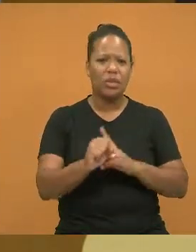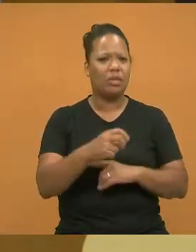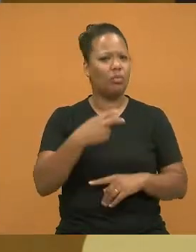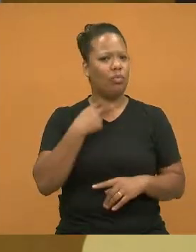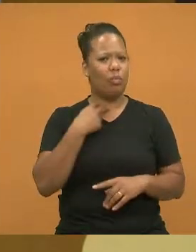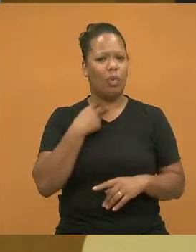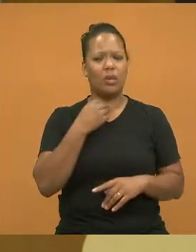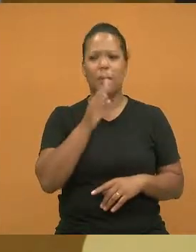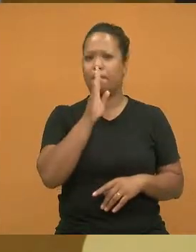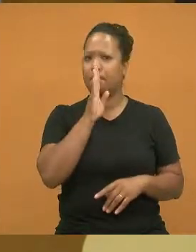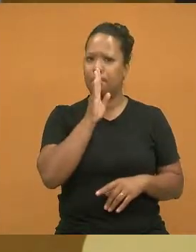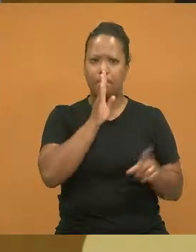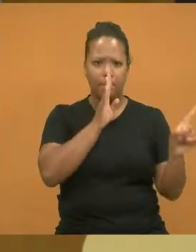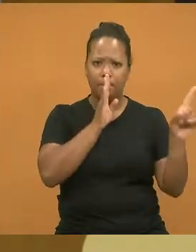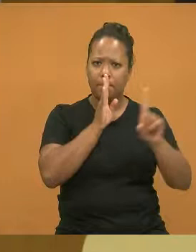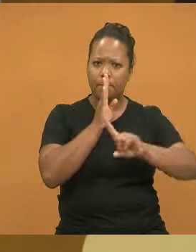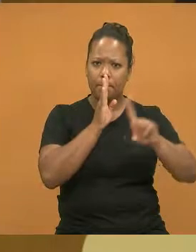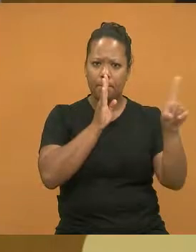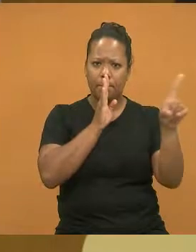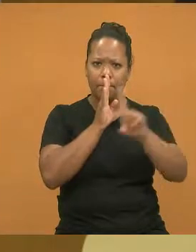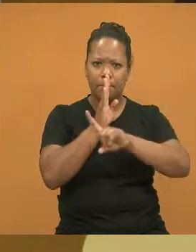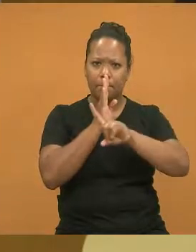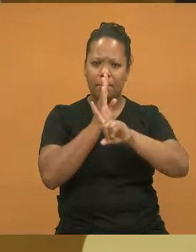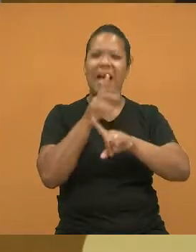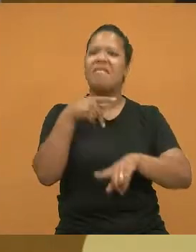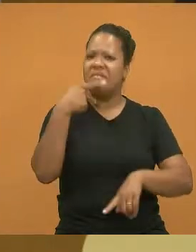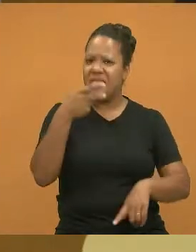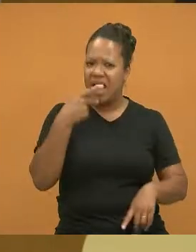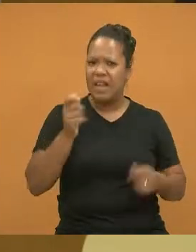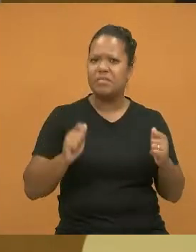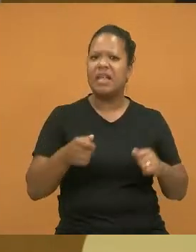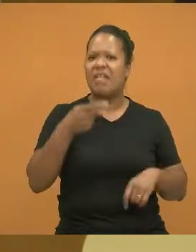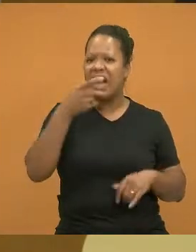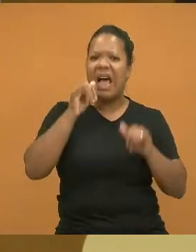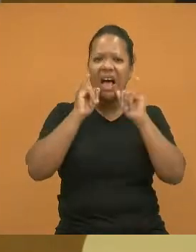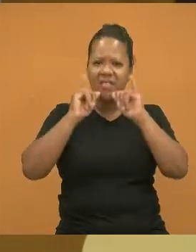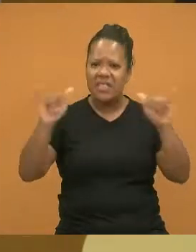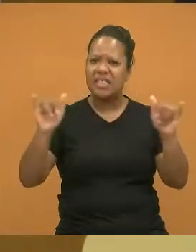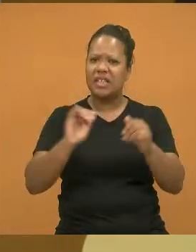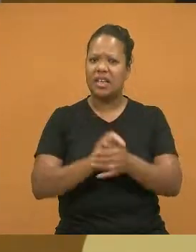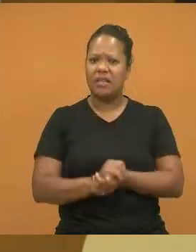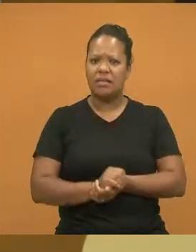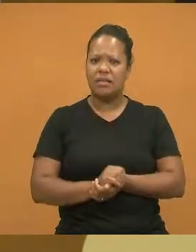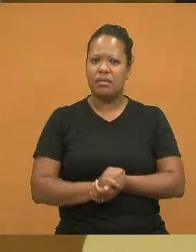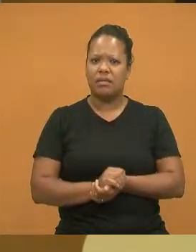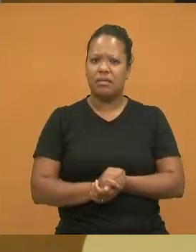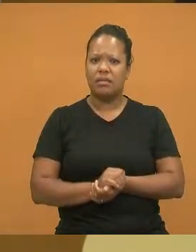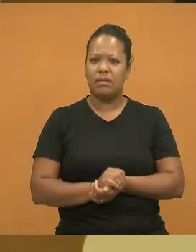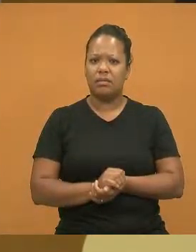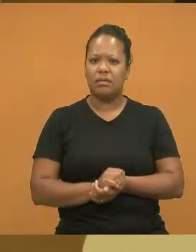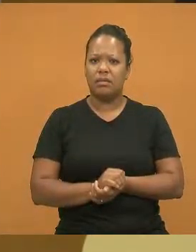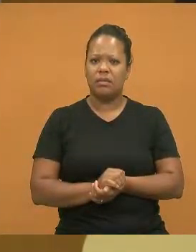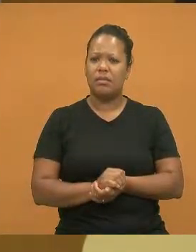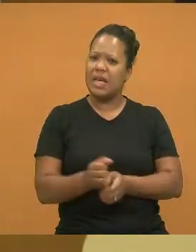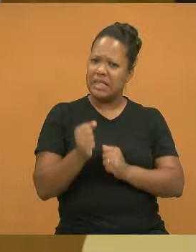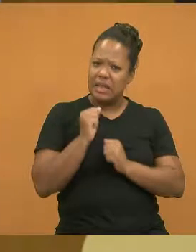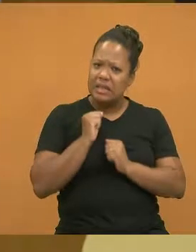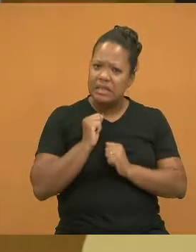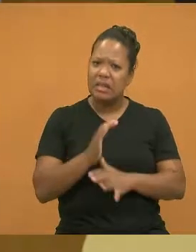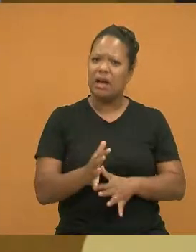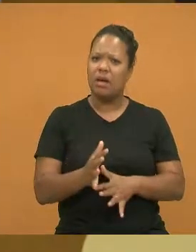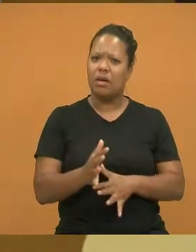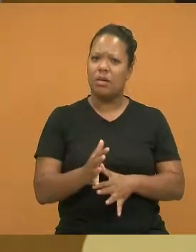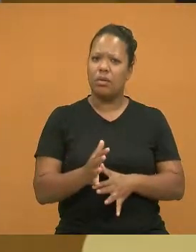ficar calada com atitudes como essa de bandidos. E esperamos mais ação